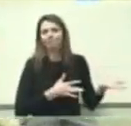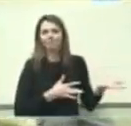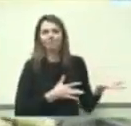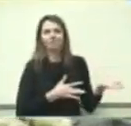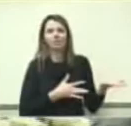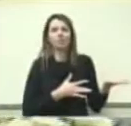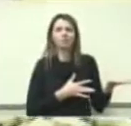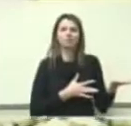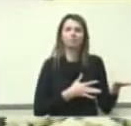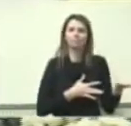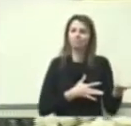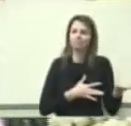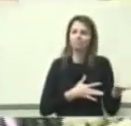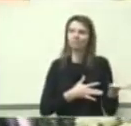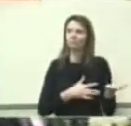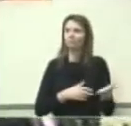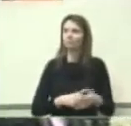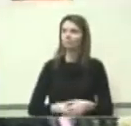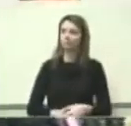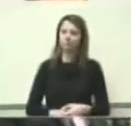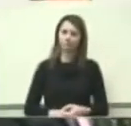o medo miserável